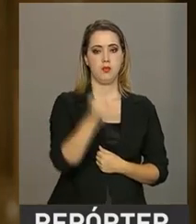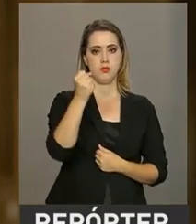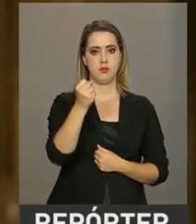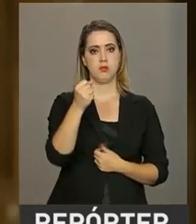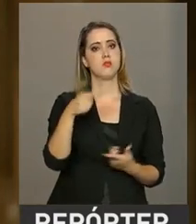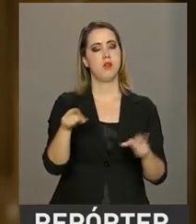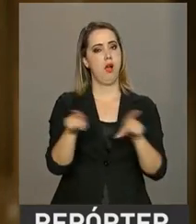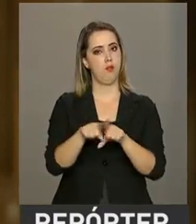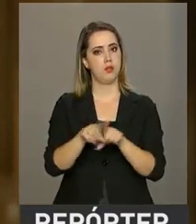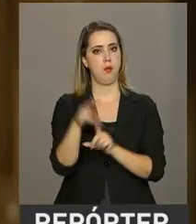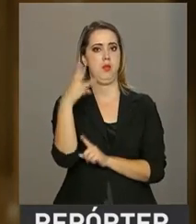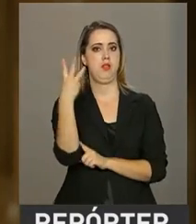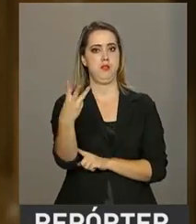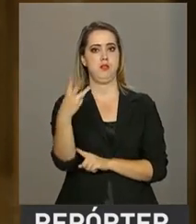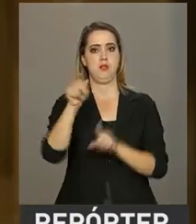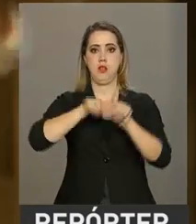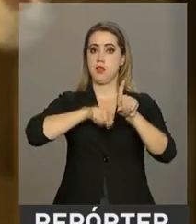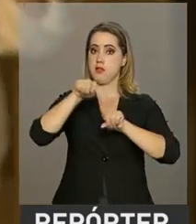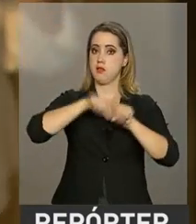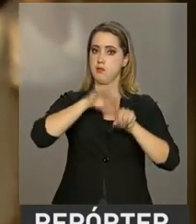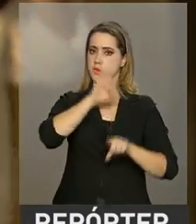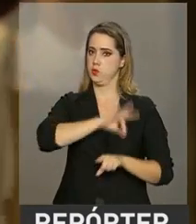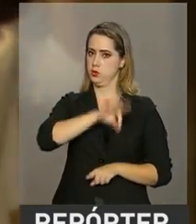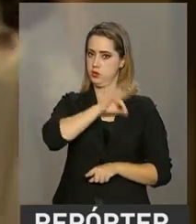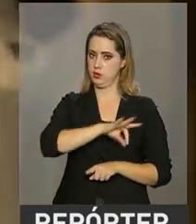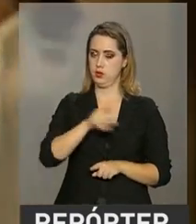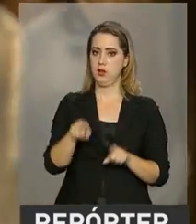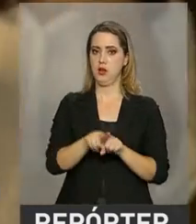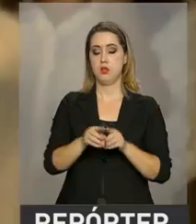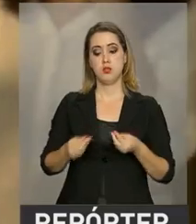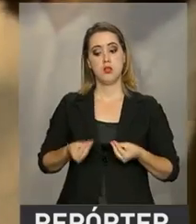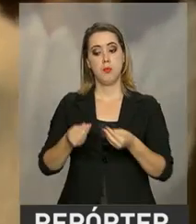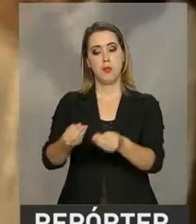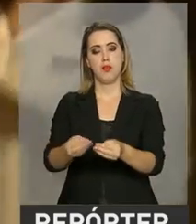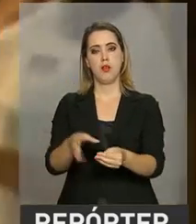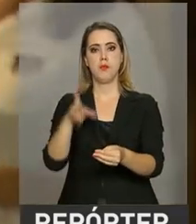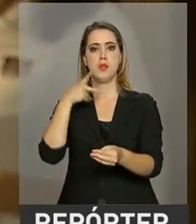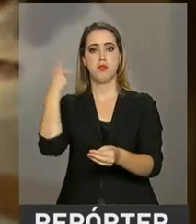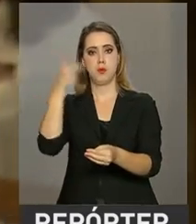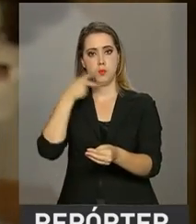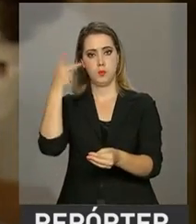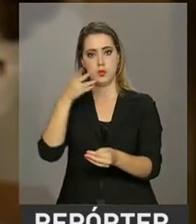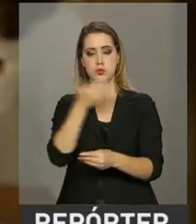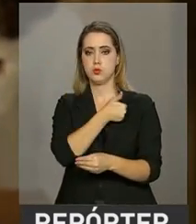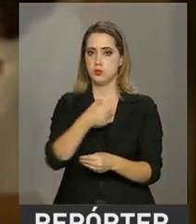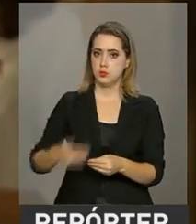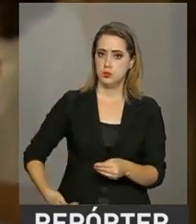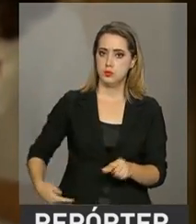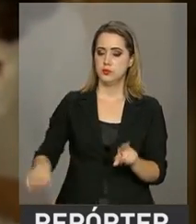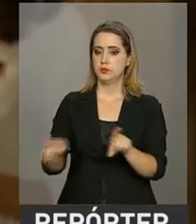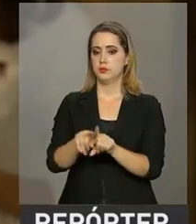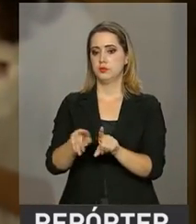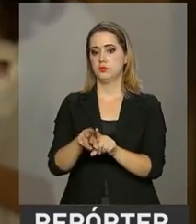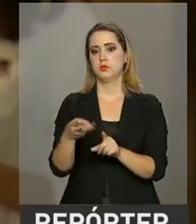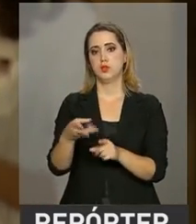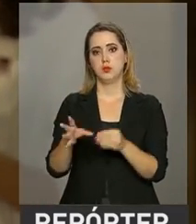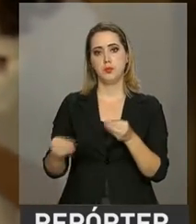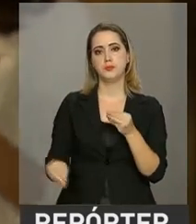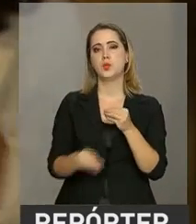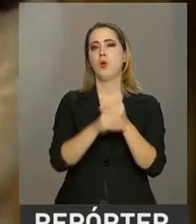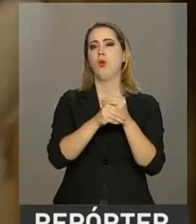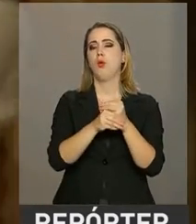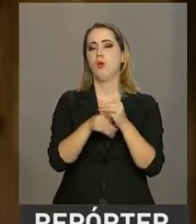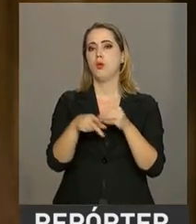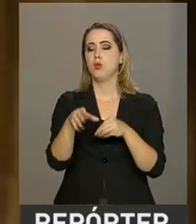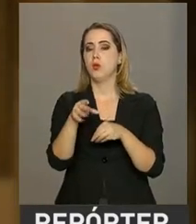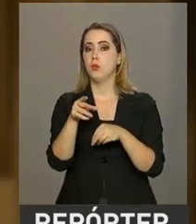de seguro-desemprego, eles também são encaminhados para políticas públicas, principalmente de complementação de renda, que é o caso